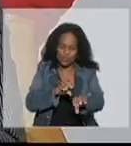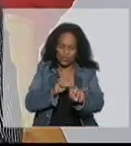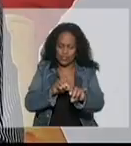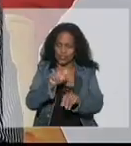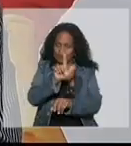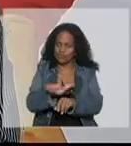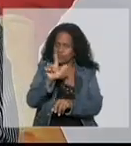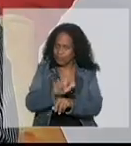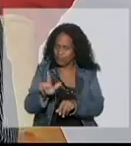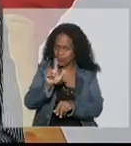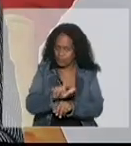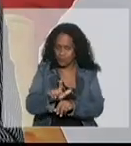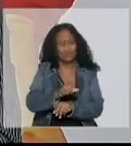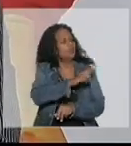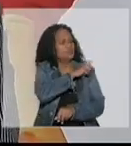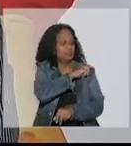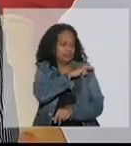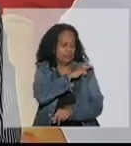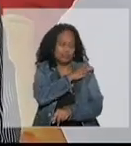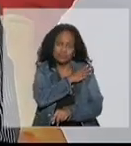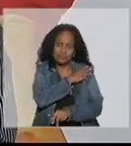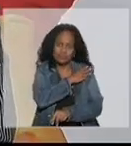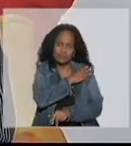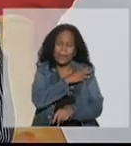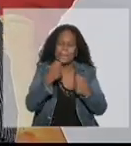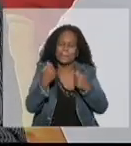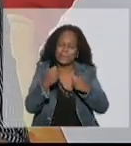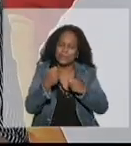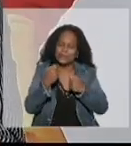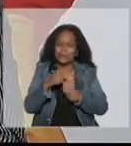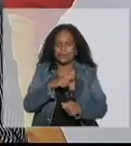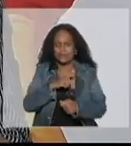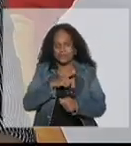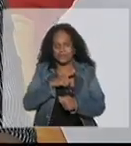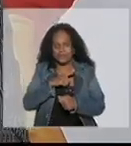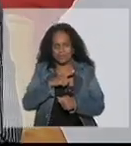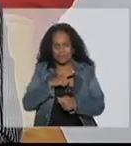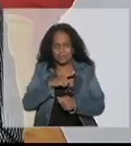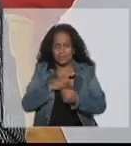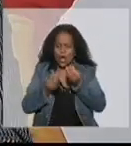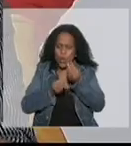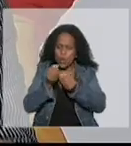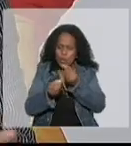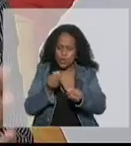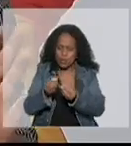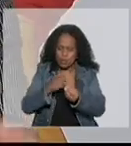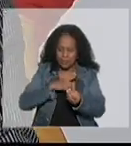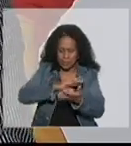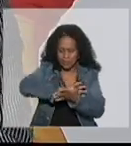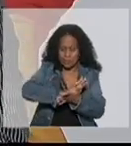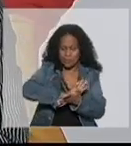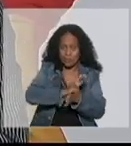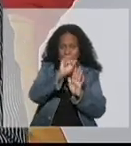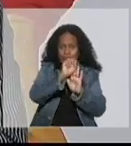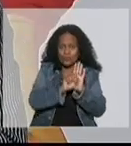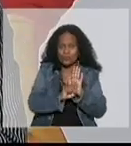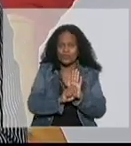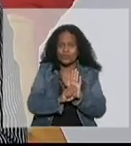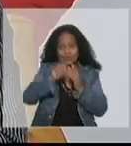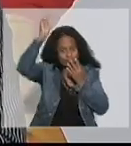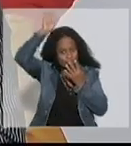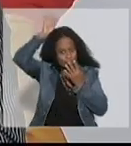o ensino de literatura, principalmente no ensino médio, poderia focar nesse viés. Porque como é que foi construído esse preconceito